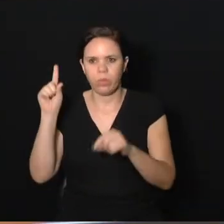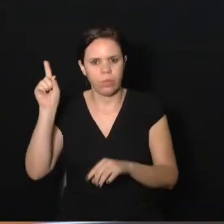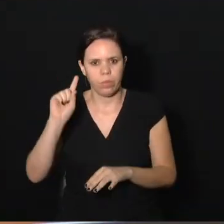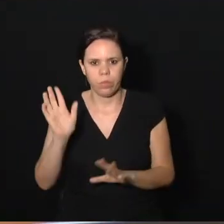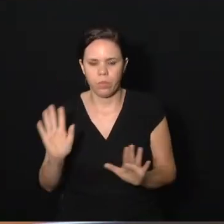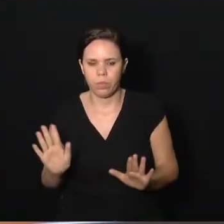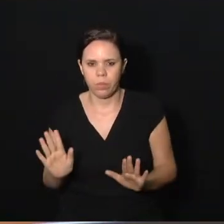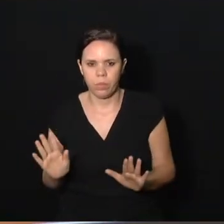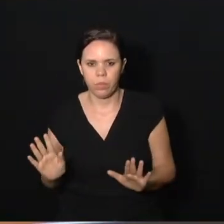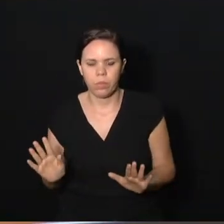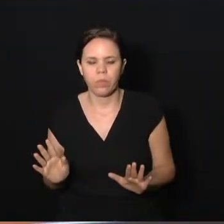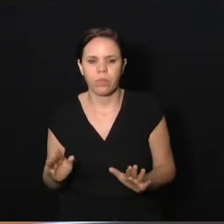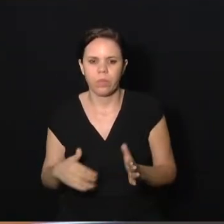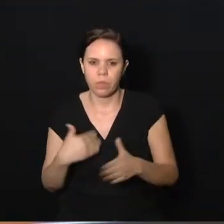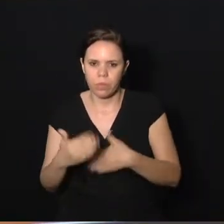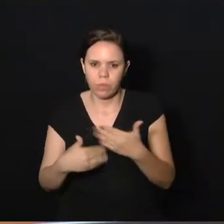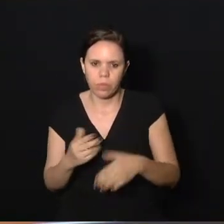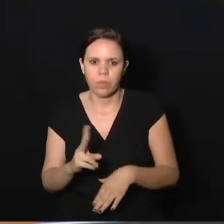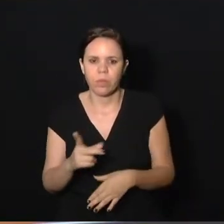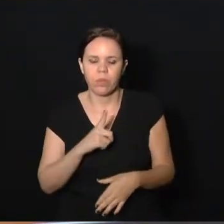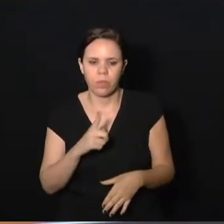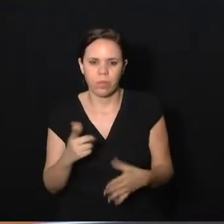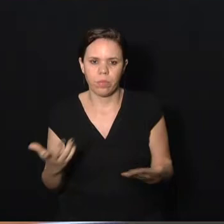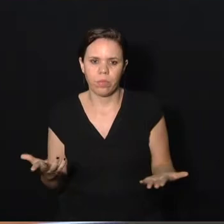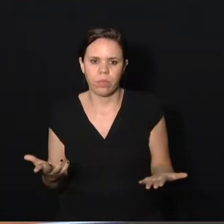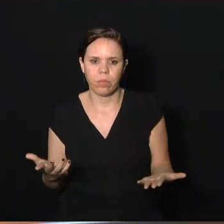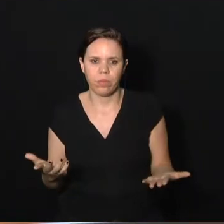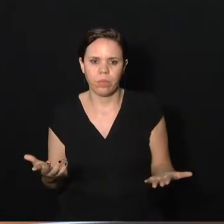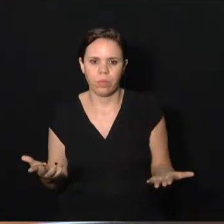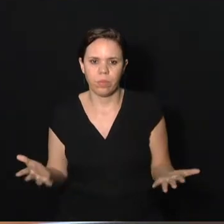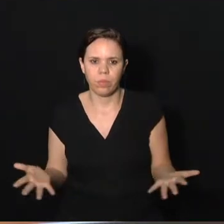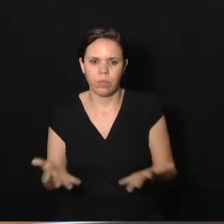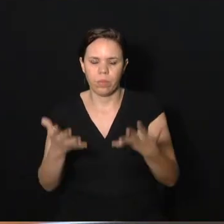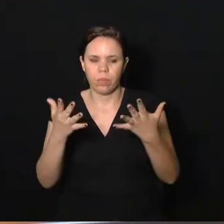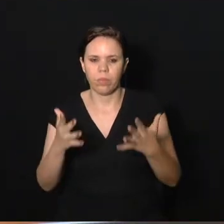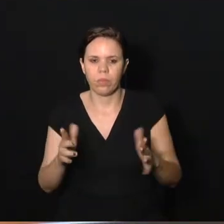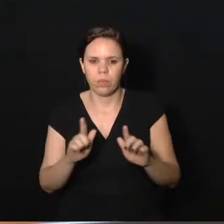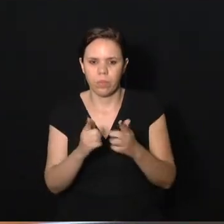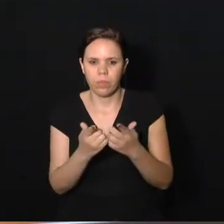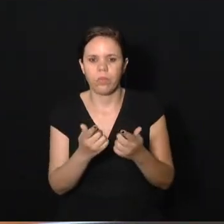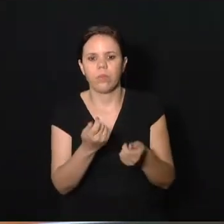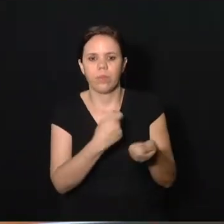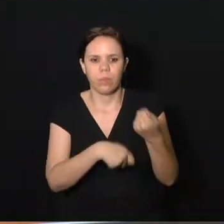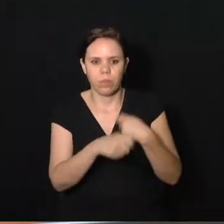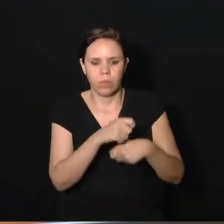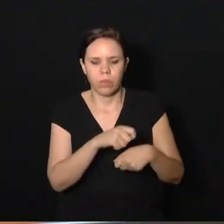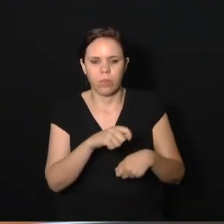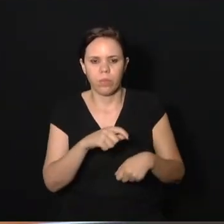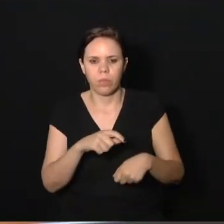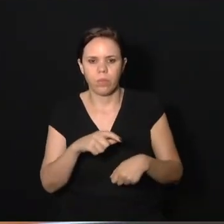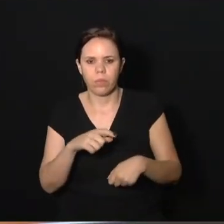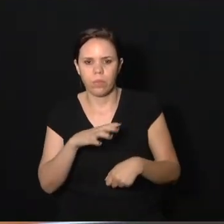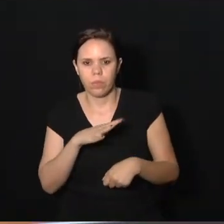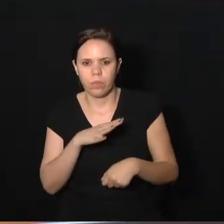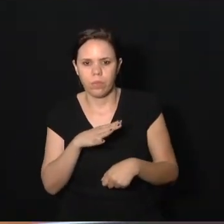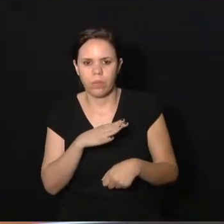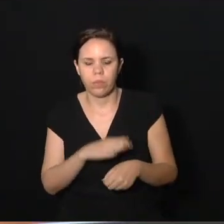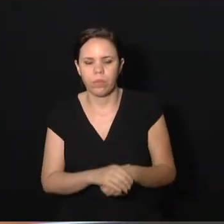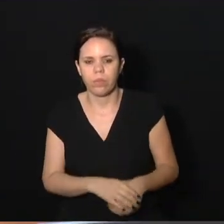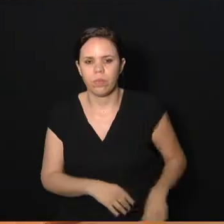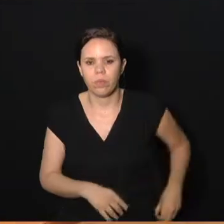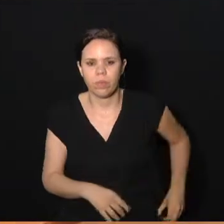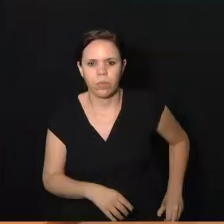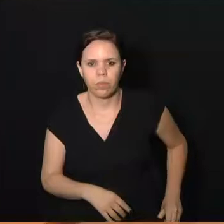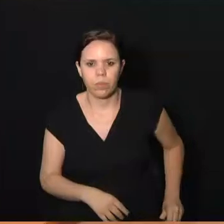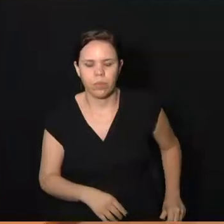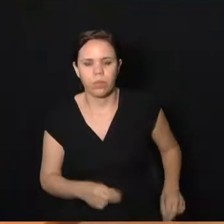gente fala que cada vez mais tem que ter esse poder para quem está na gestão da cidade, porque não desenvolver a solução aqui dentro. Em